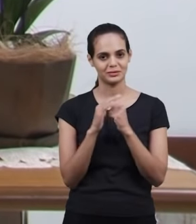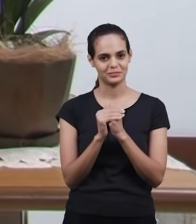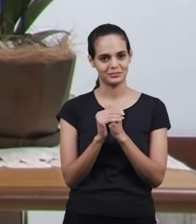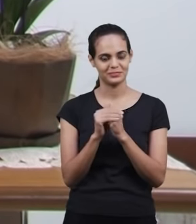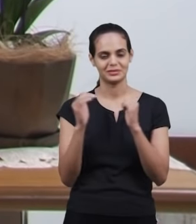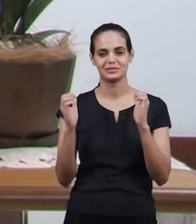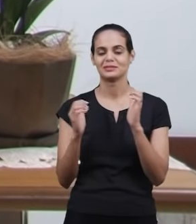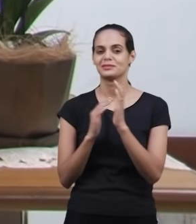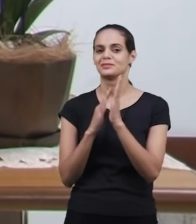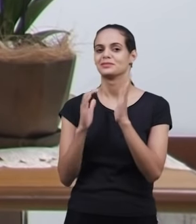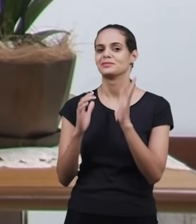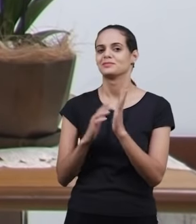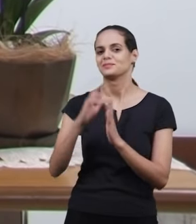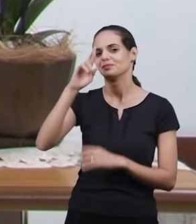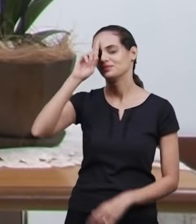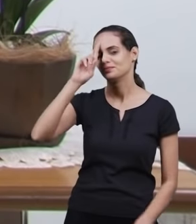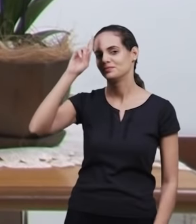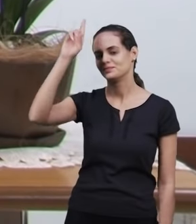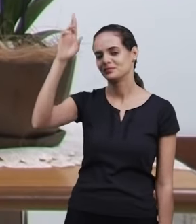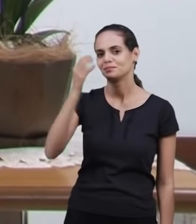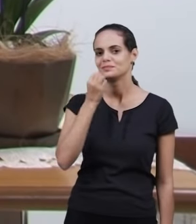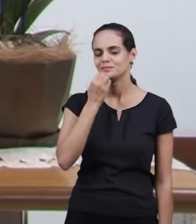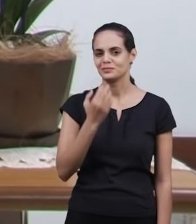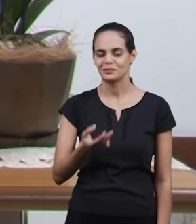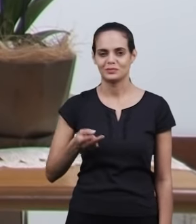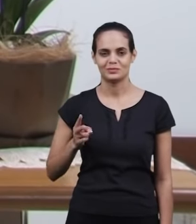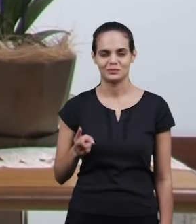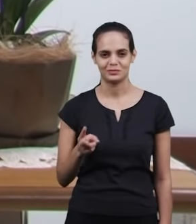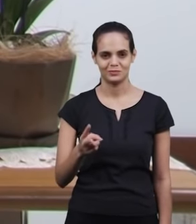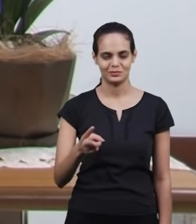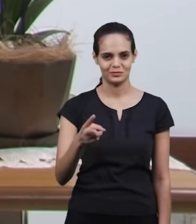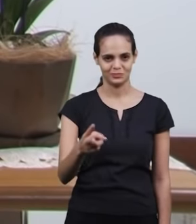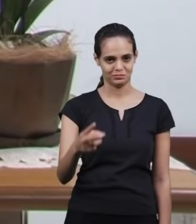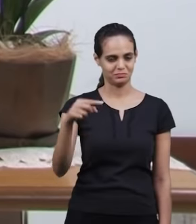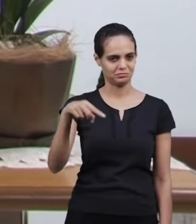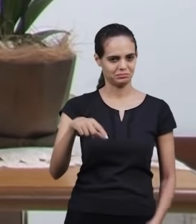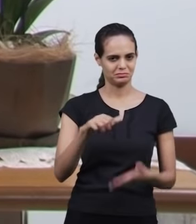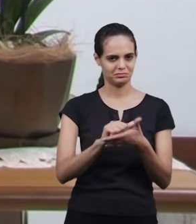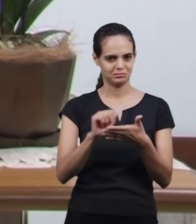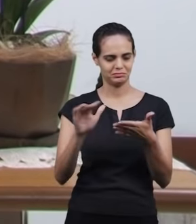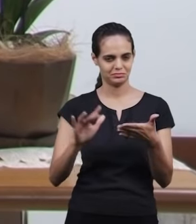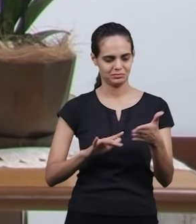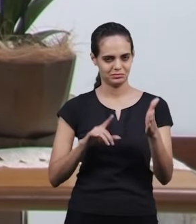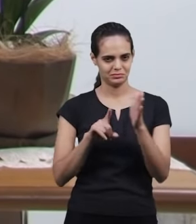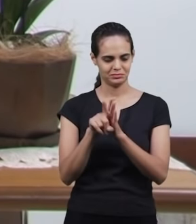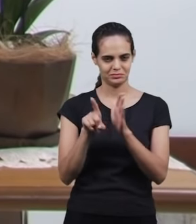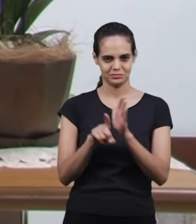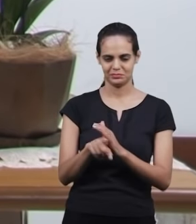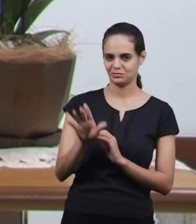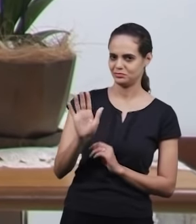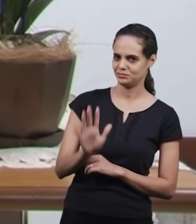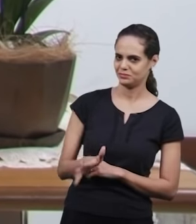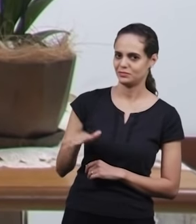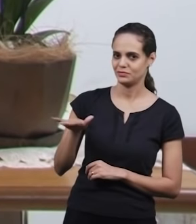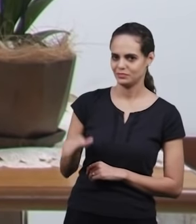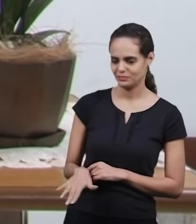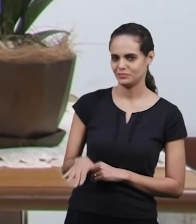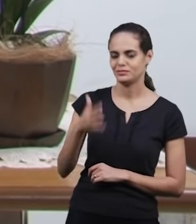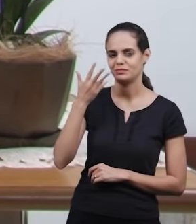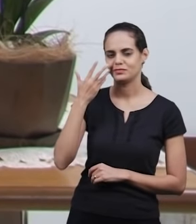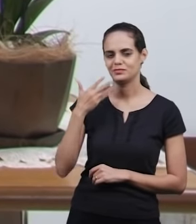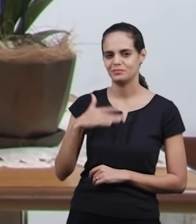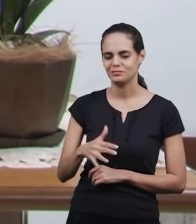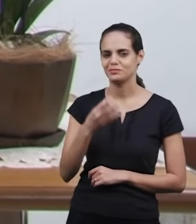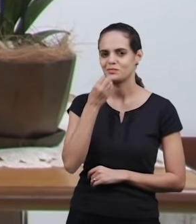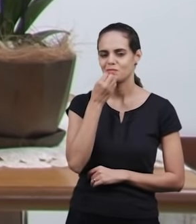Amém, meus irmãos? Louvamos ao Senhor, não é? Muito bom. Vamos dar sequência ao nosso trabalho. Já tivemos a participação, então, de um intermediário, de uma